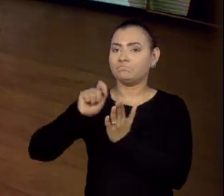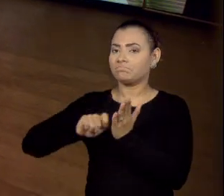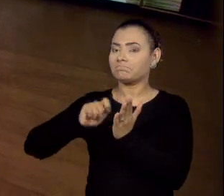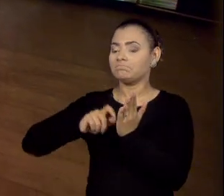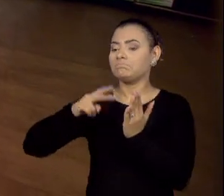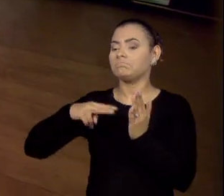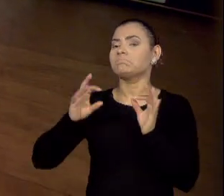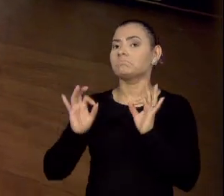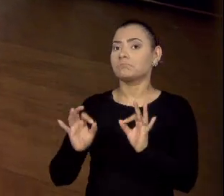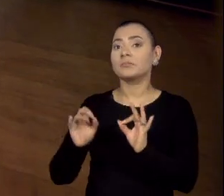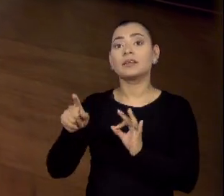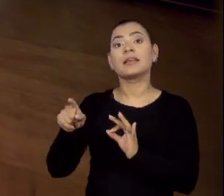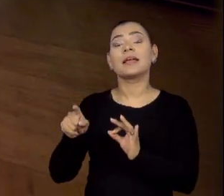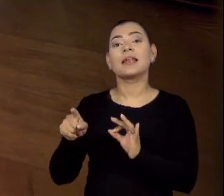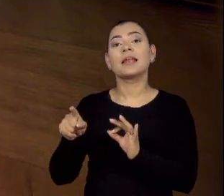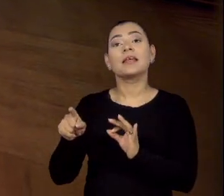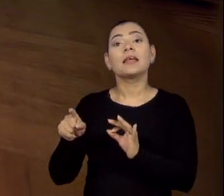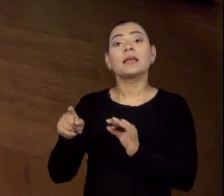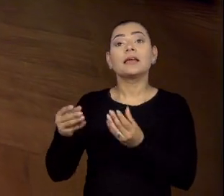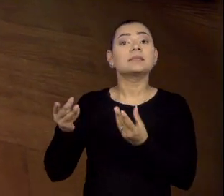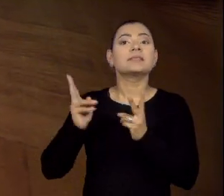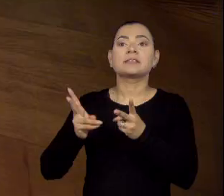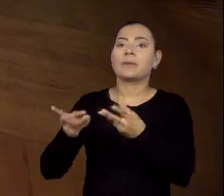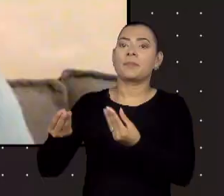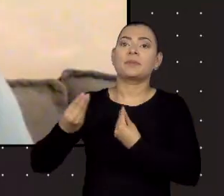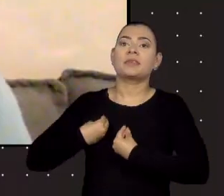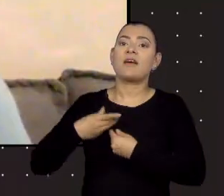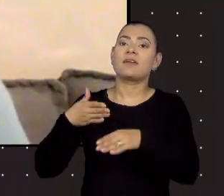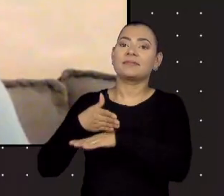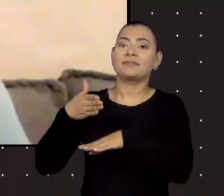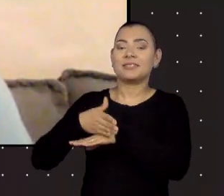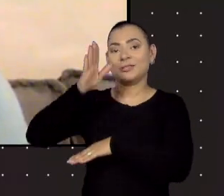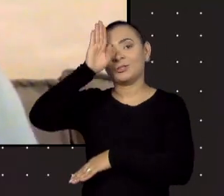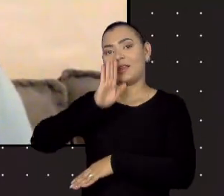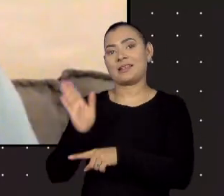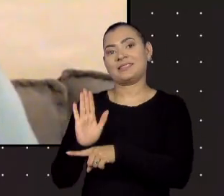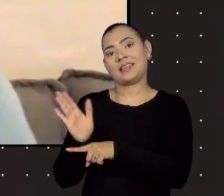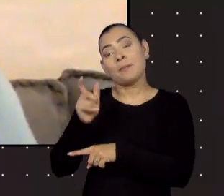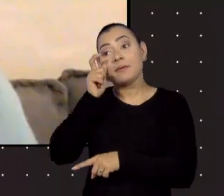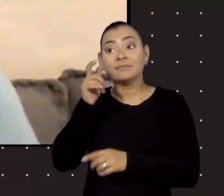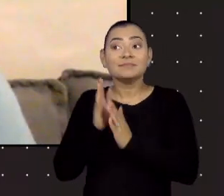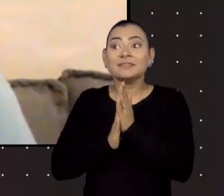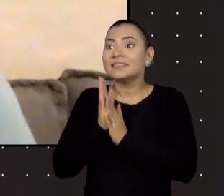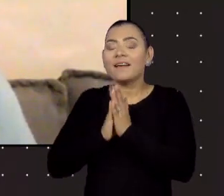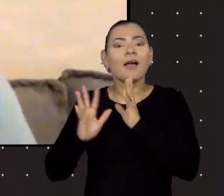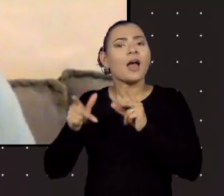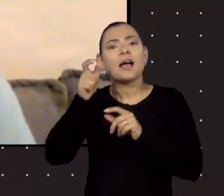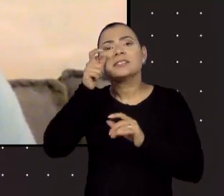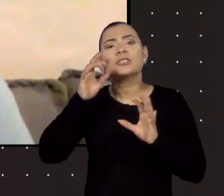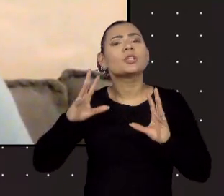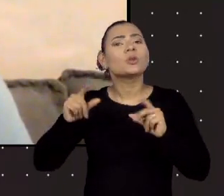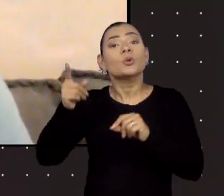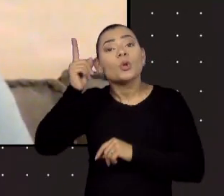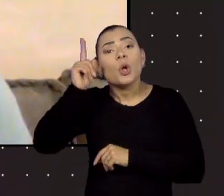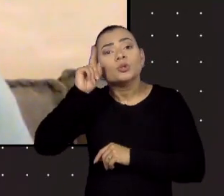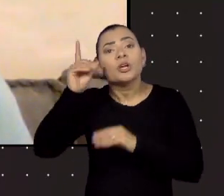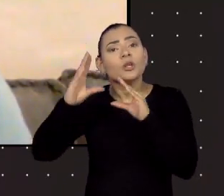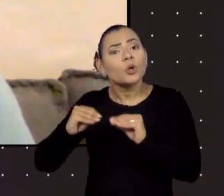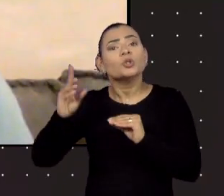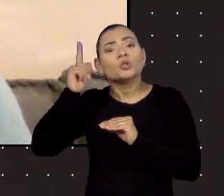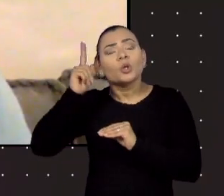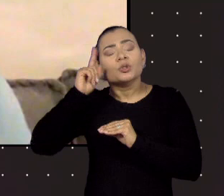e eles não me pagavam, mas eles me davam uma permanente. Então, aí Eu ia todas as noites,